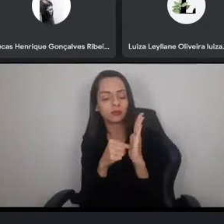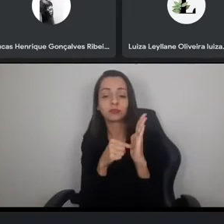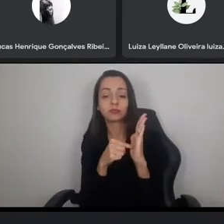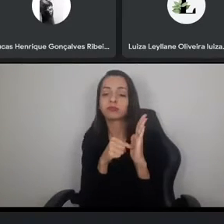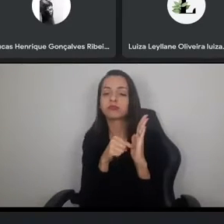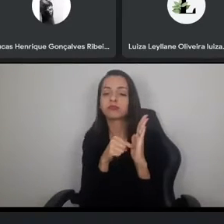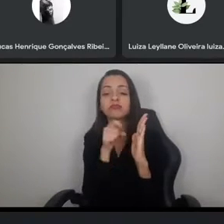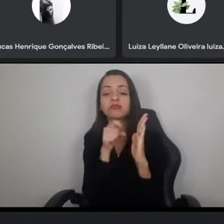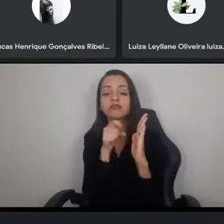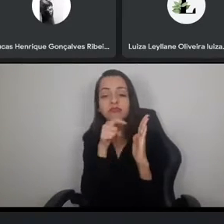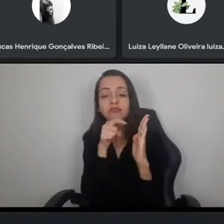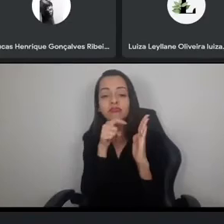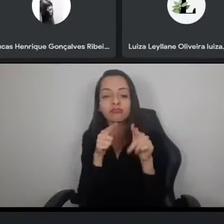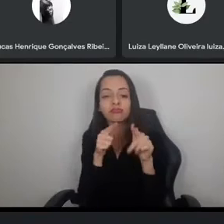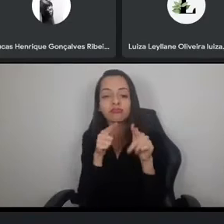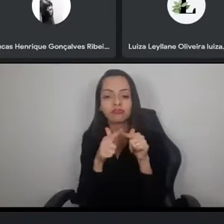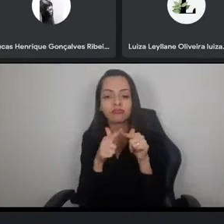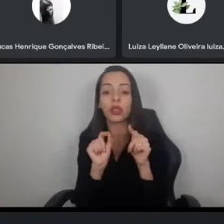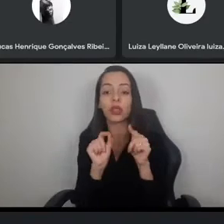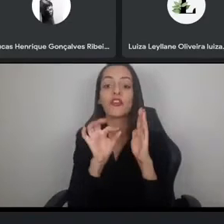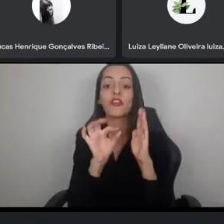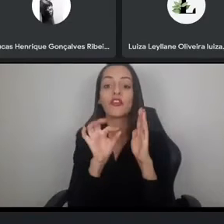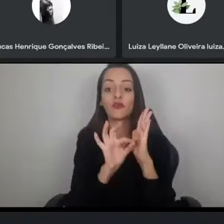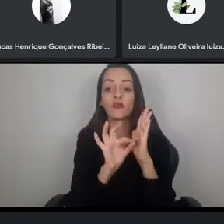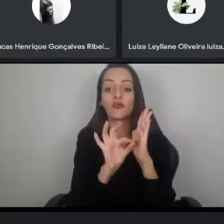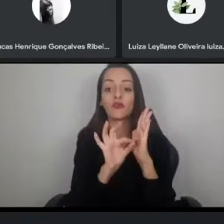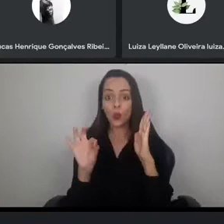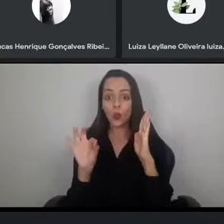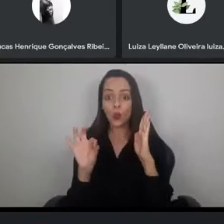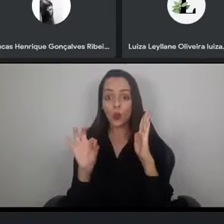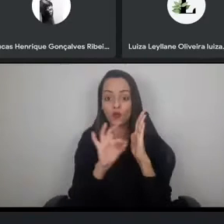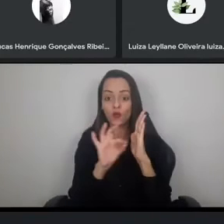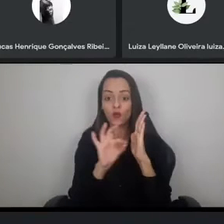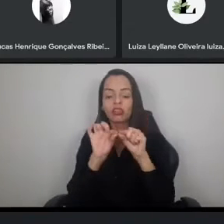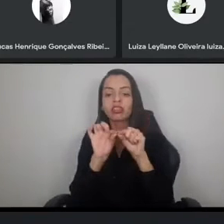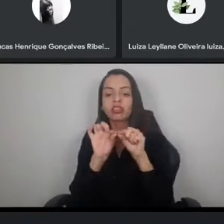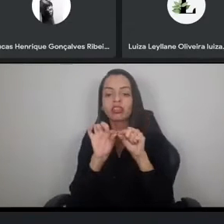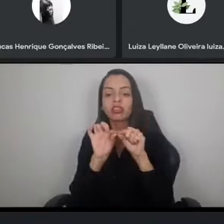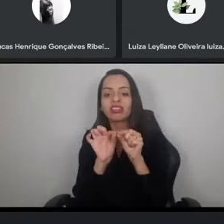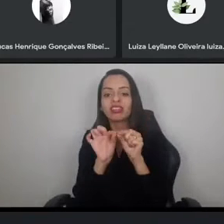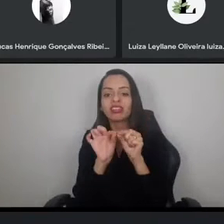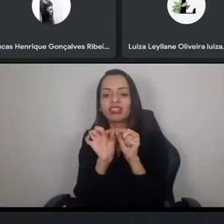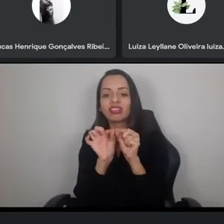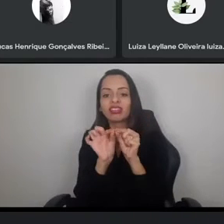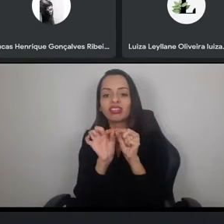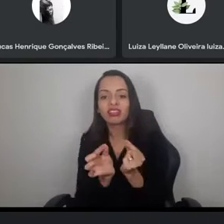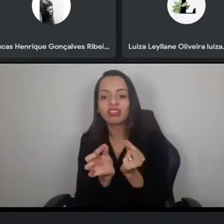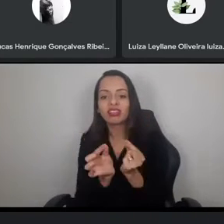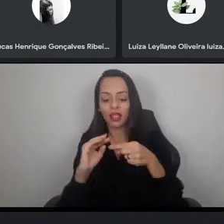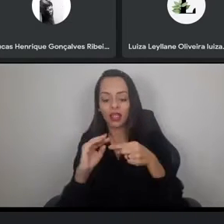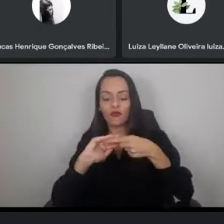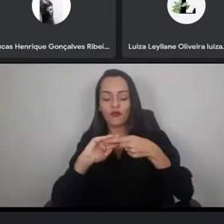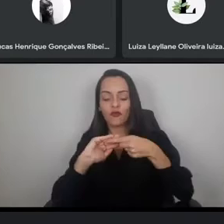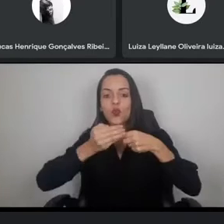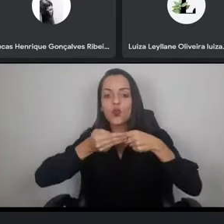fio ele sofreu uma quebra e, com o passar do tempo, ele veio a romper seu nível de isolamento. E ao